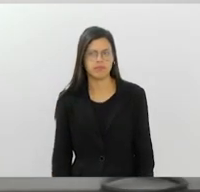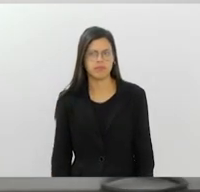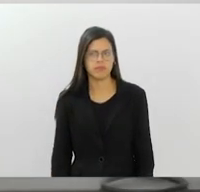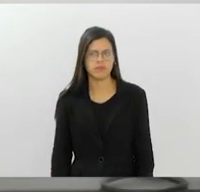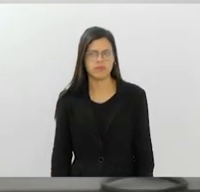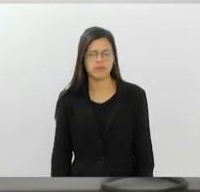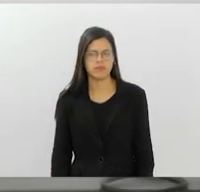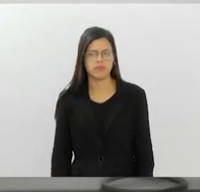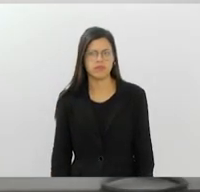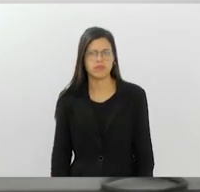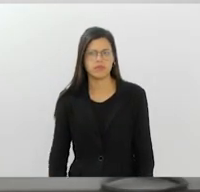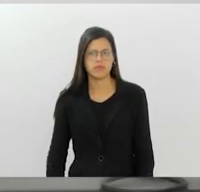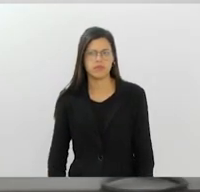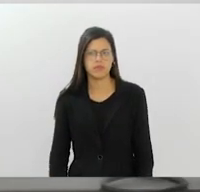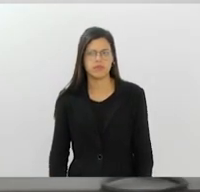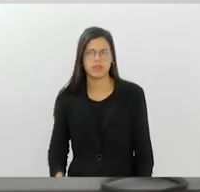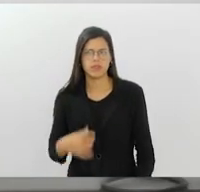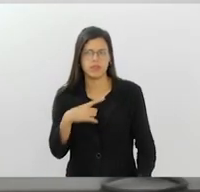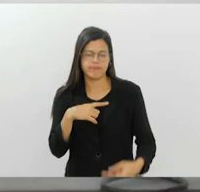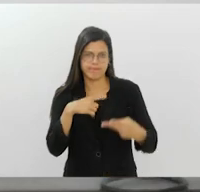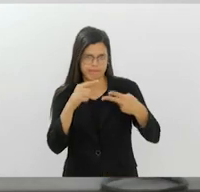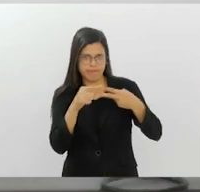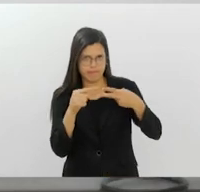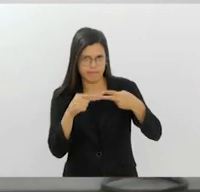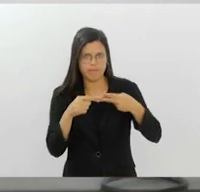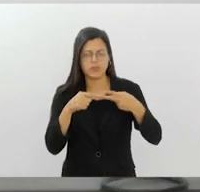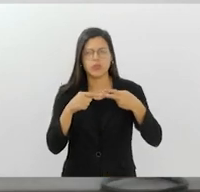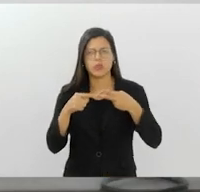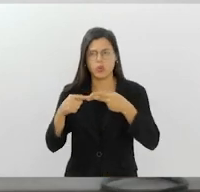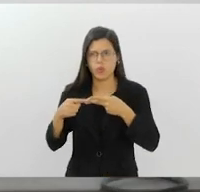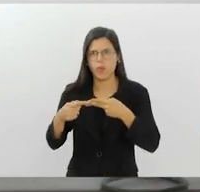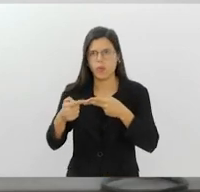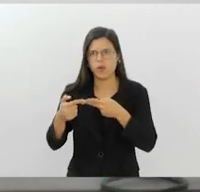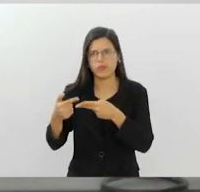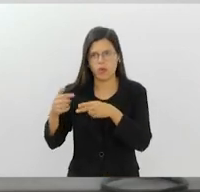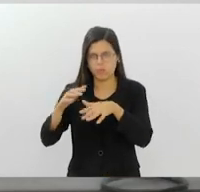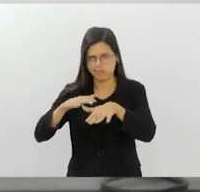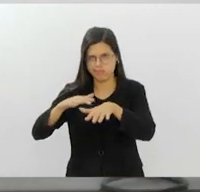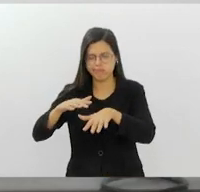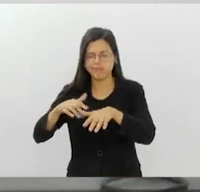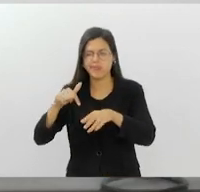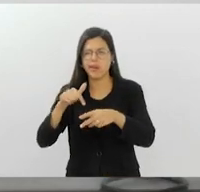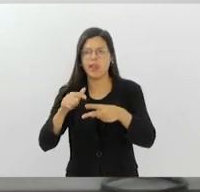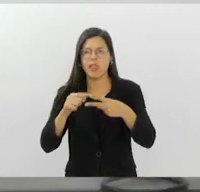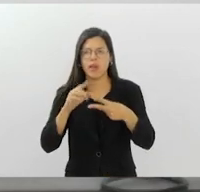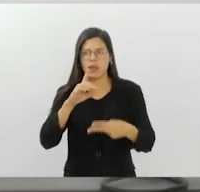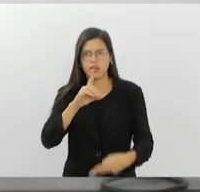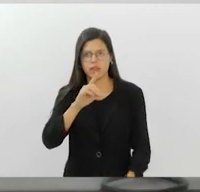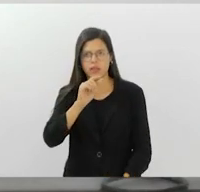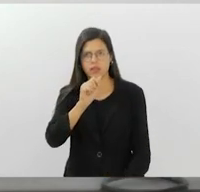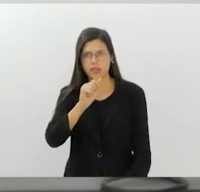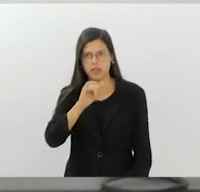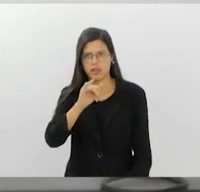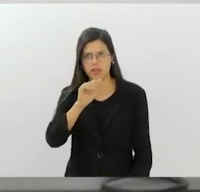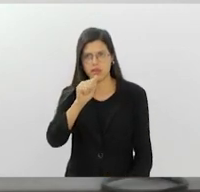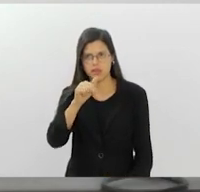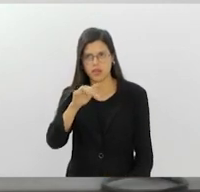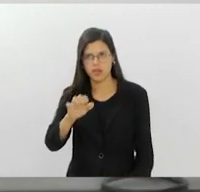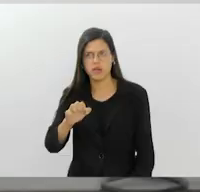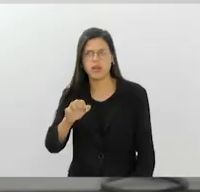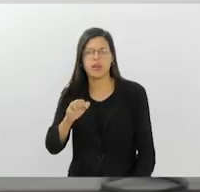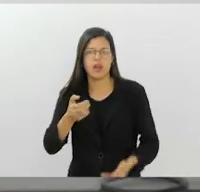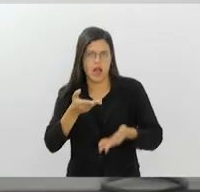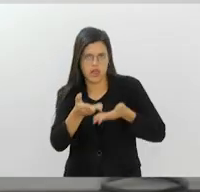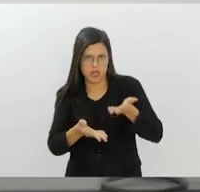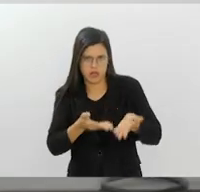eh bom tem essas duas pessoas que eu falei que estão a caminho né que é a daane que Aliás foi atendida pela pela